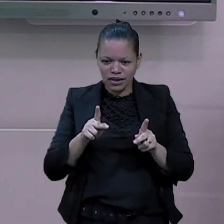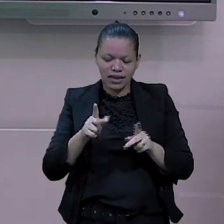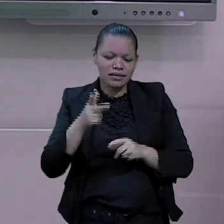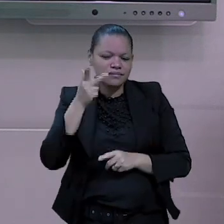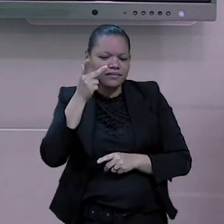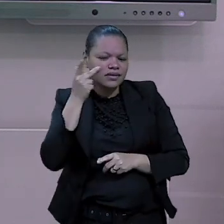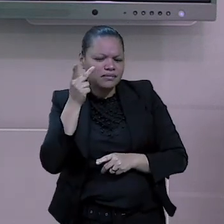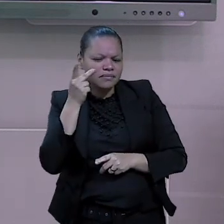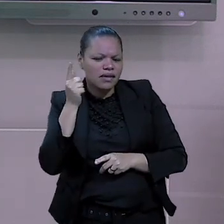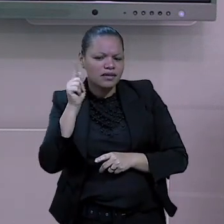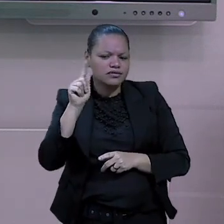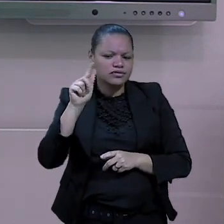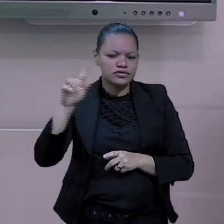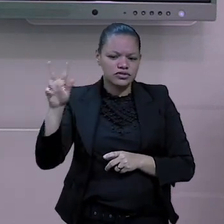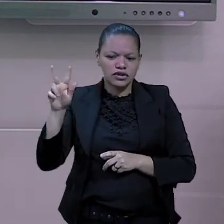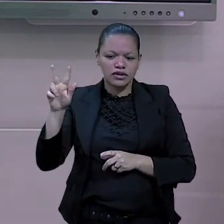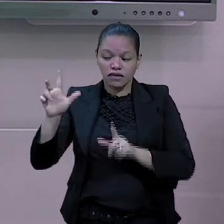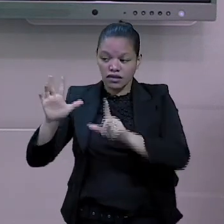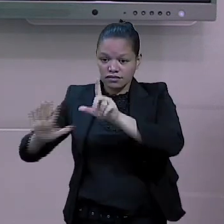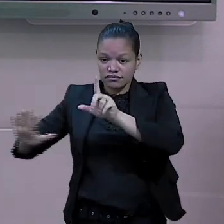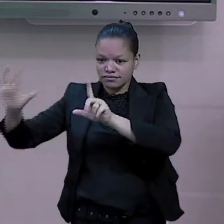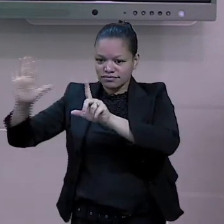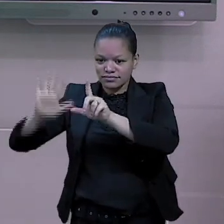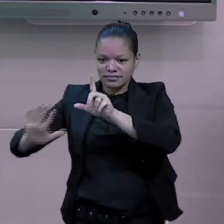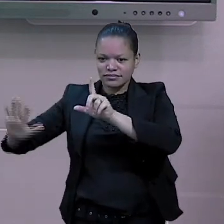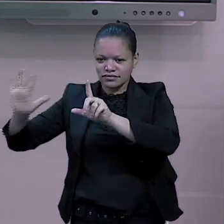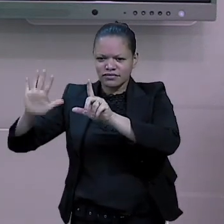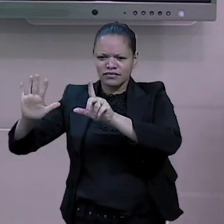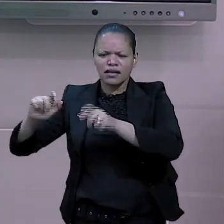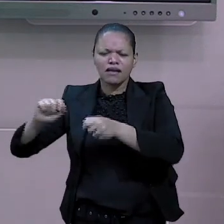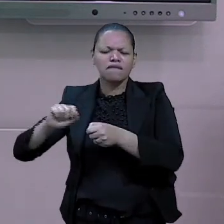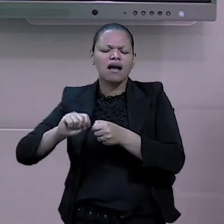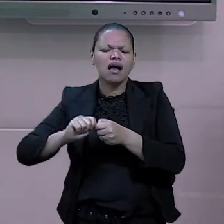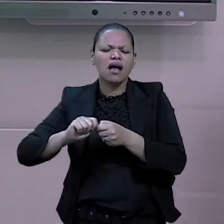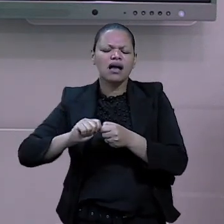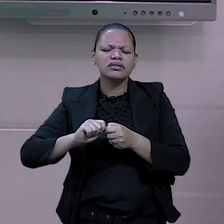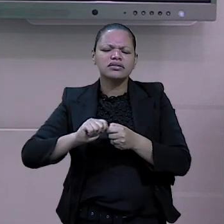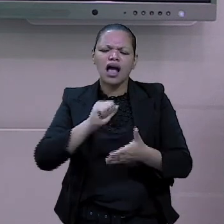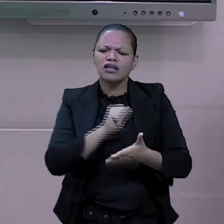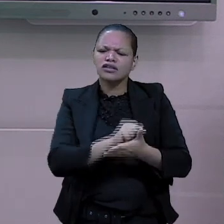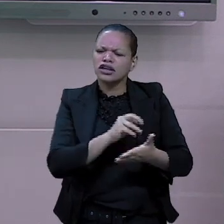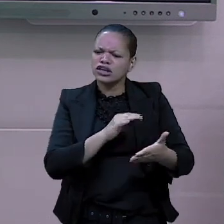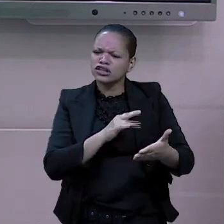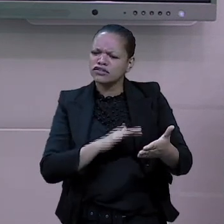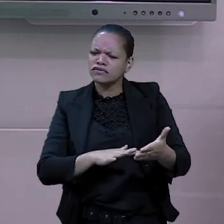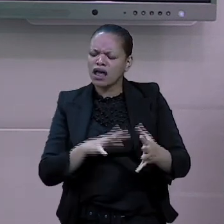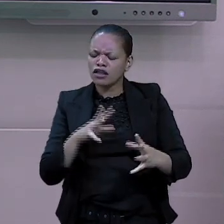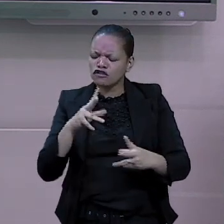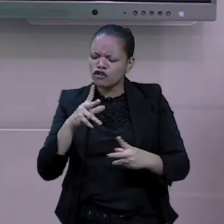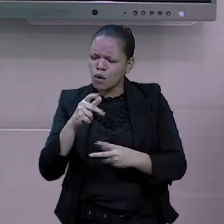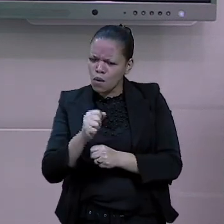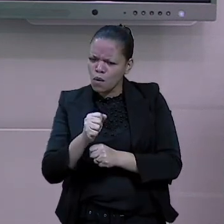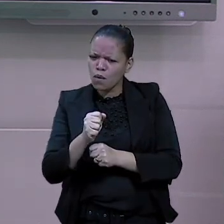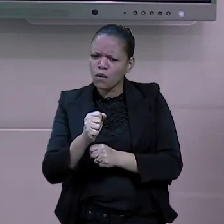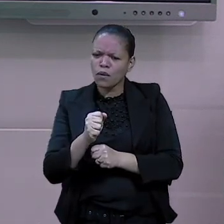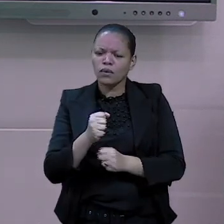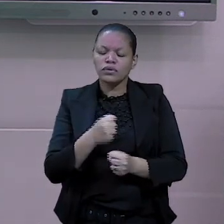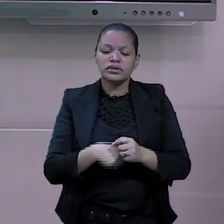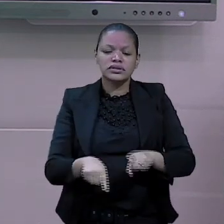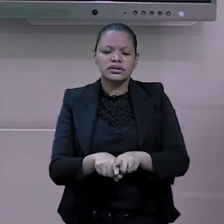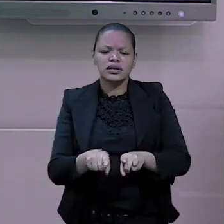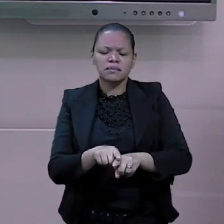plataforma SMED GV. Realize todas as atividades. Também não esqueçam lá de visitar as nossas redes